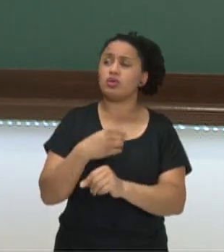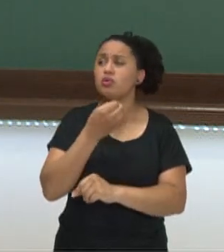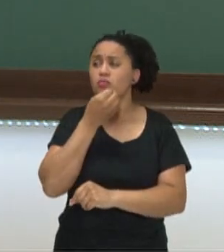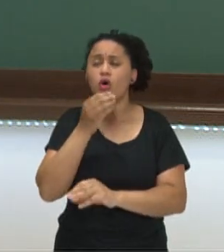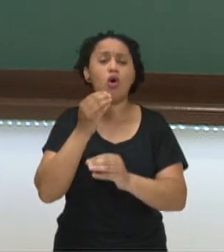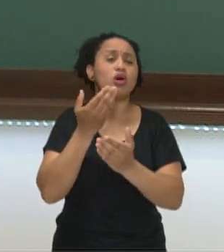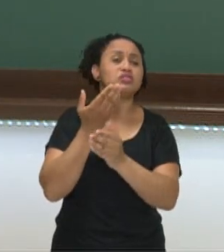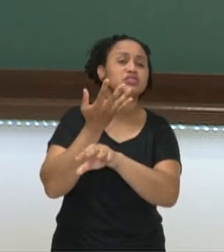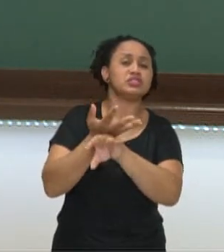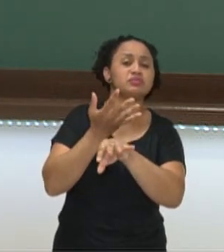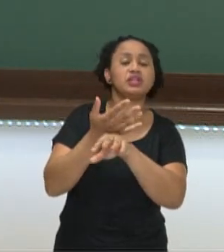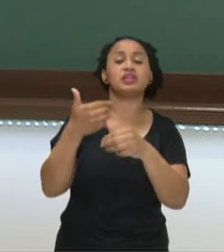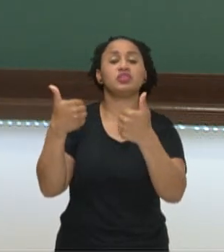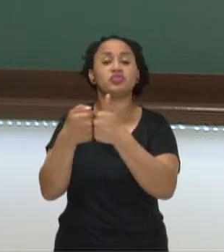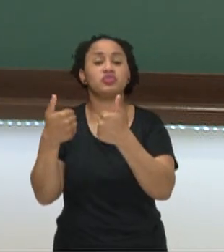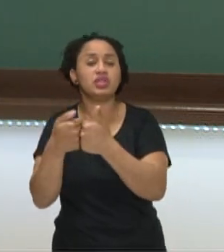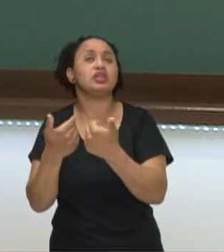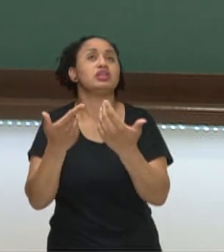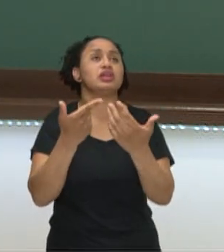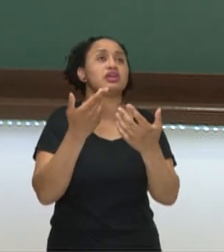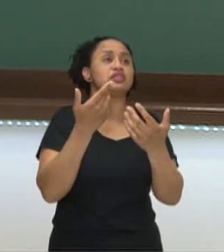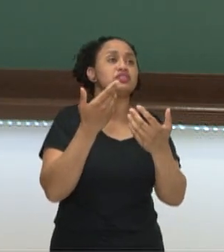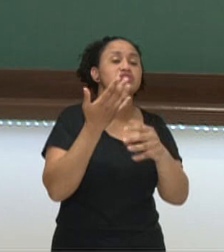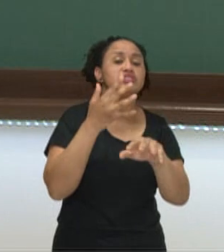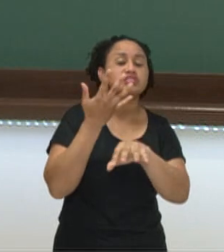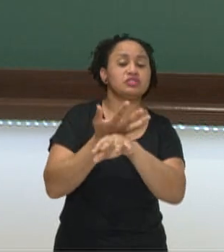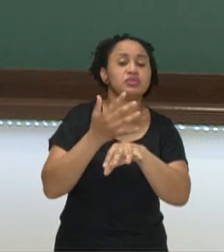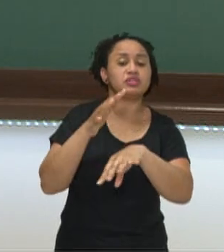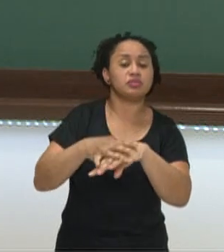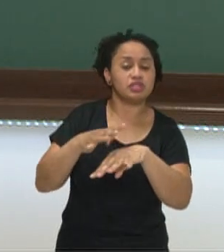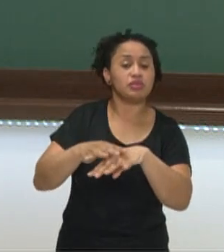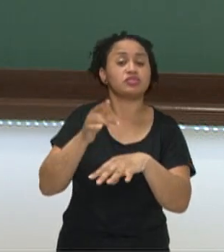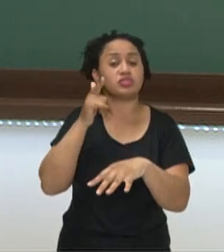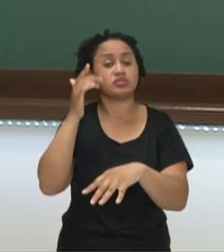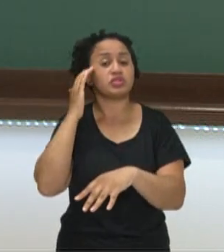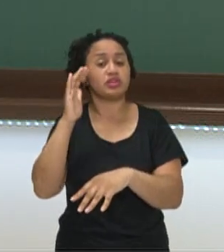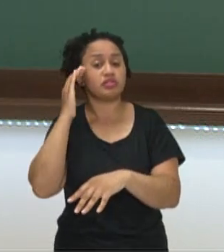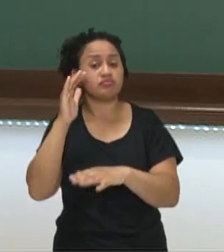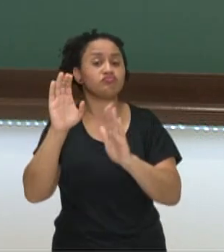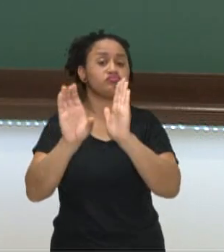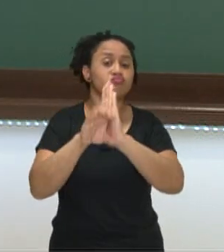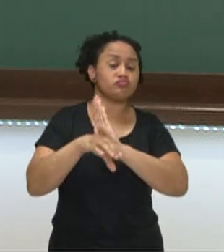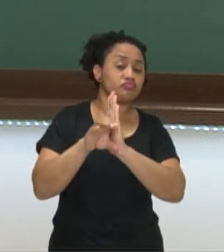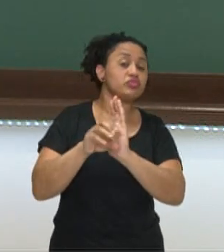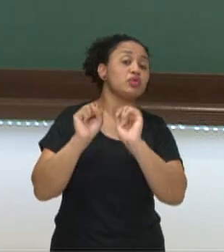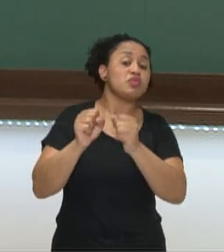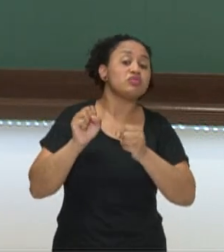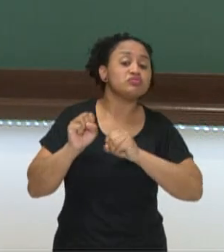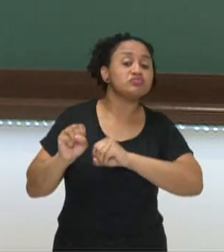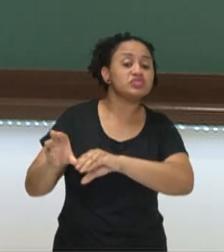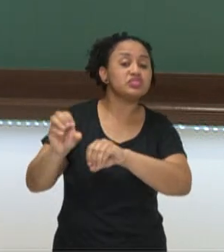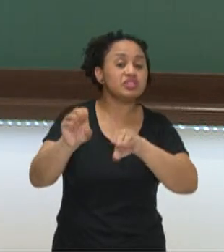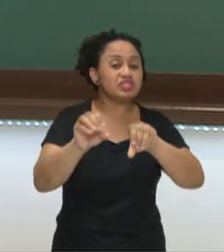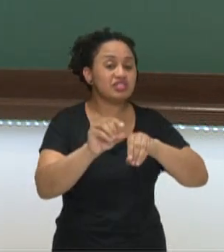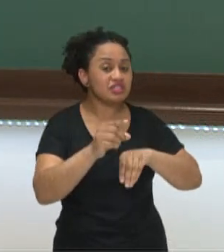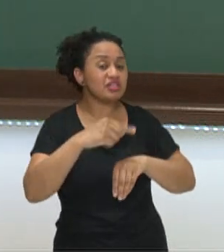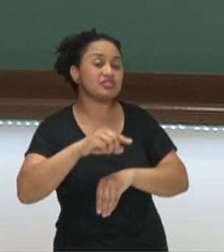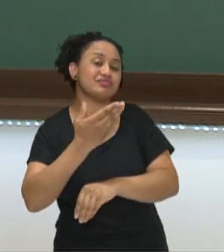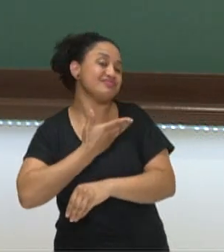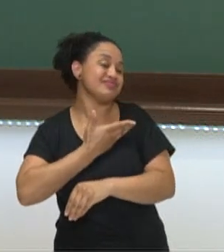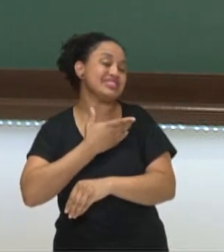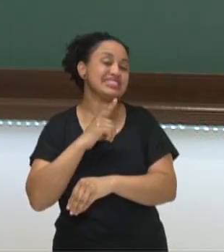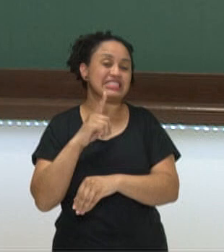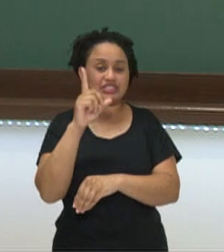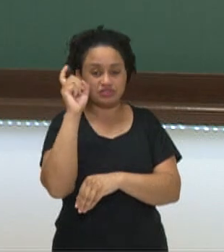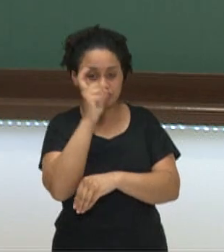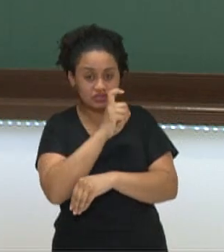bem, né, na disciplina de física, na disciplina de matemática, você entende os conceitos, você pode, portanto, ensinar os teus colegas.